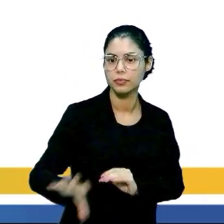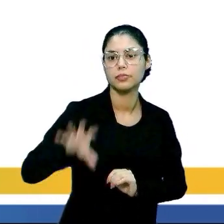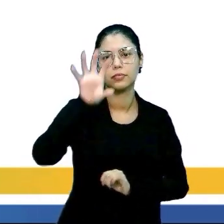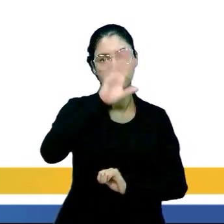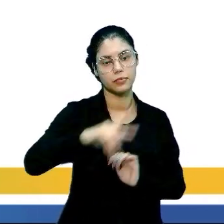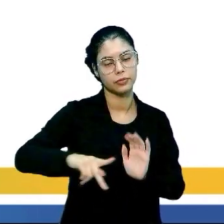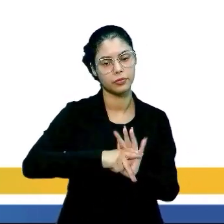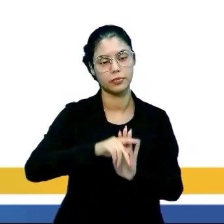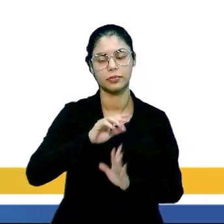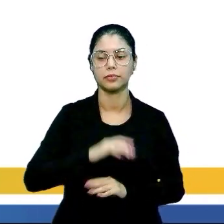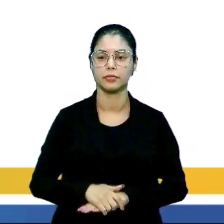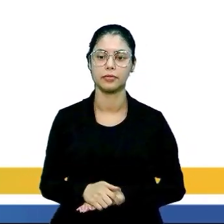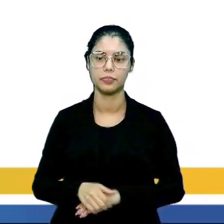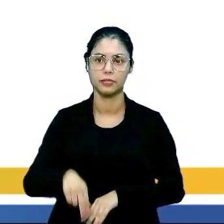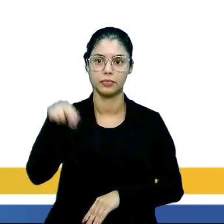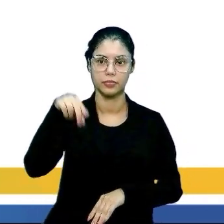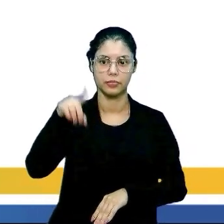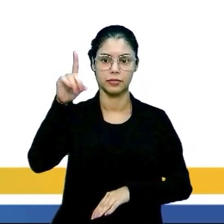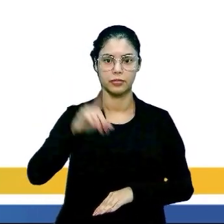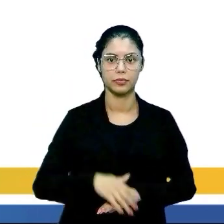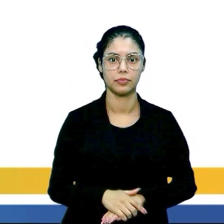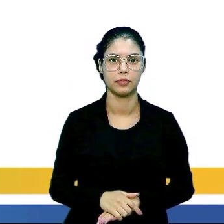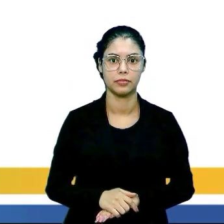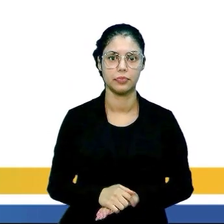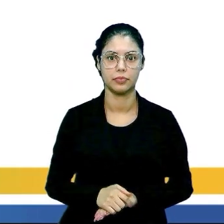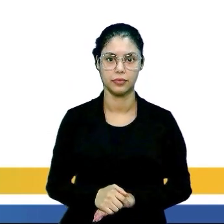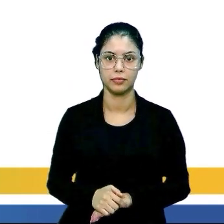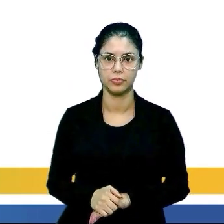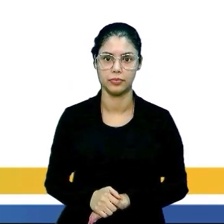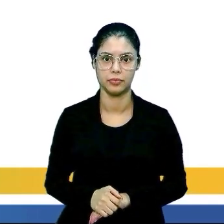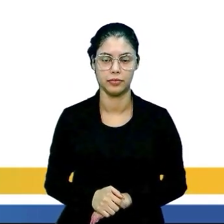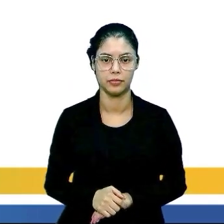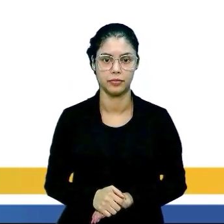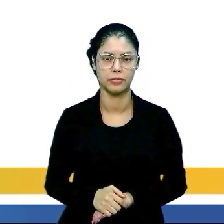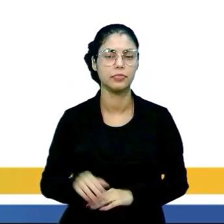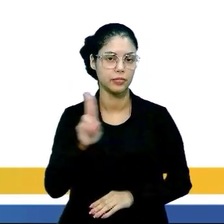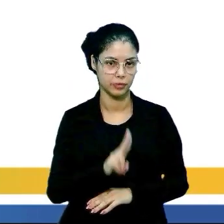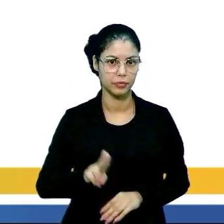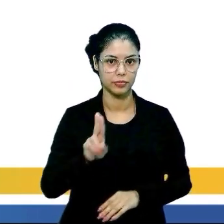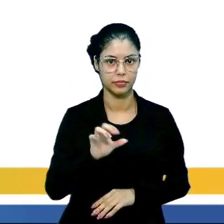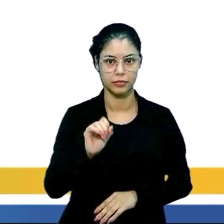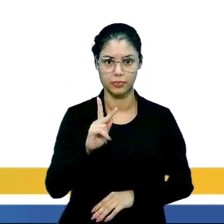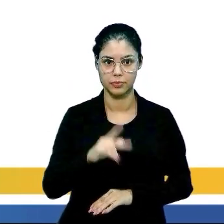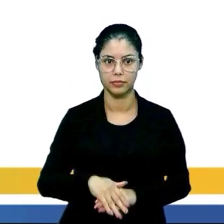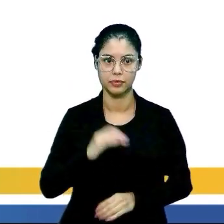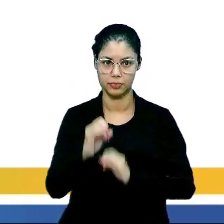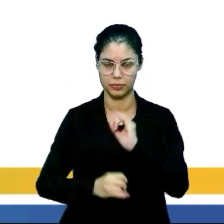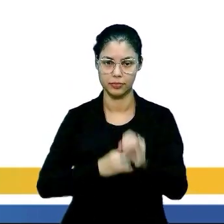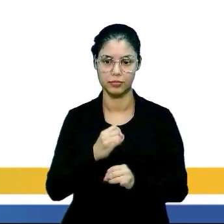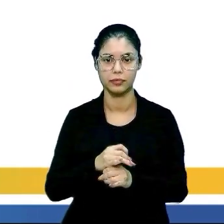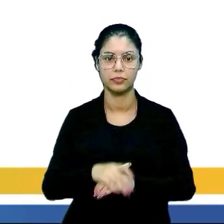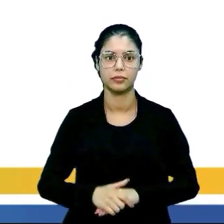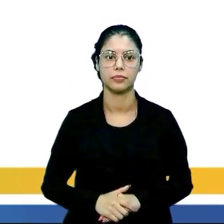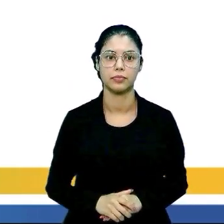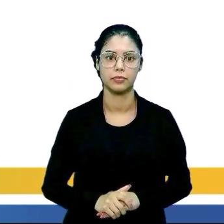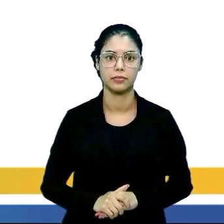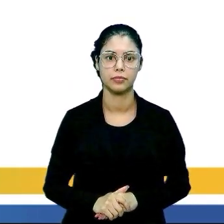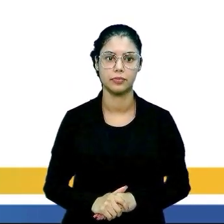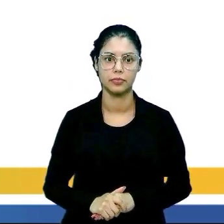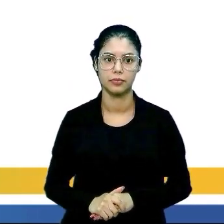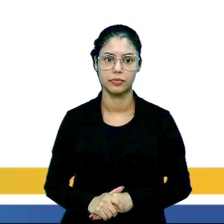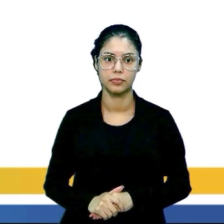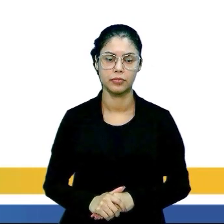regionalista específico aí do Nordeste, ao invés do ok aí que é mais utilizado na internet, tem se